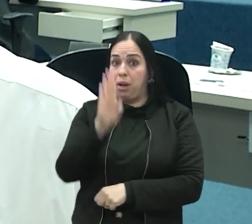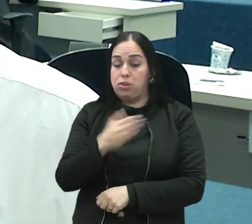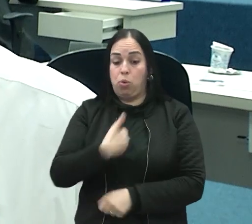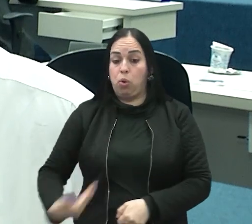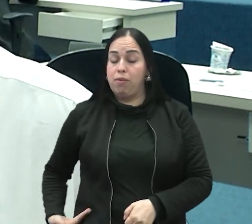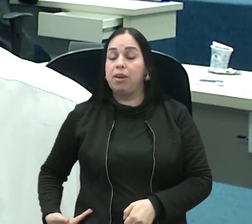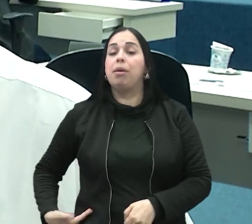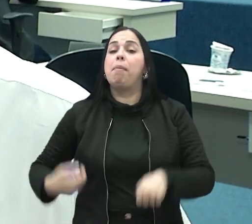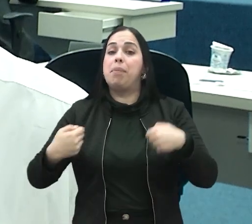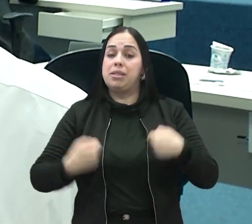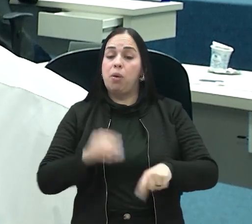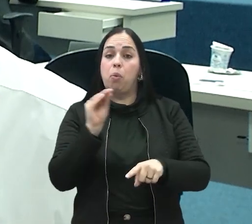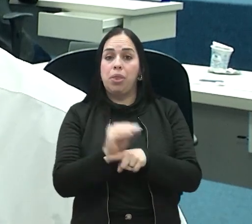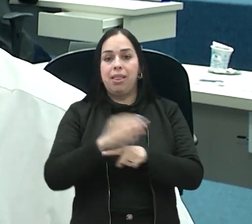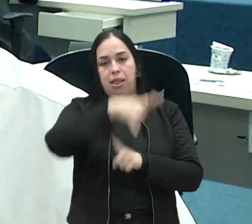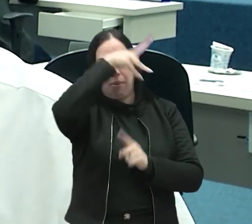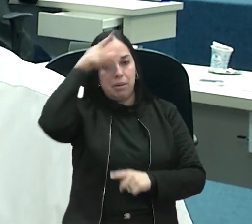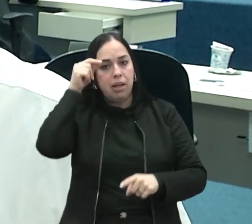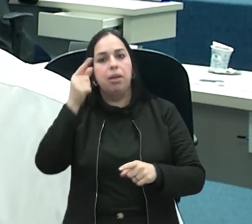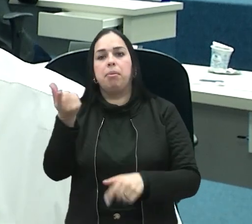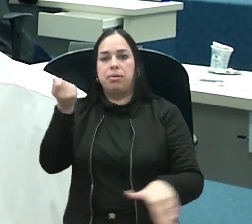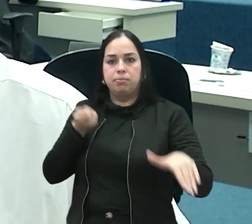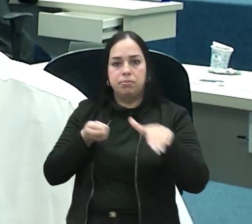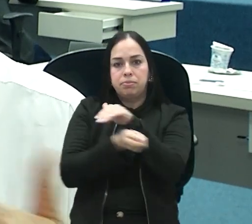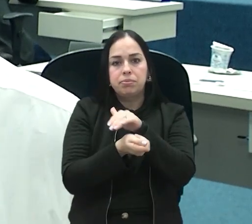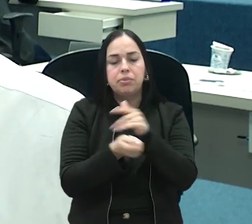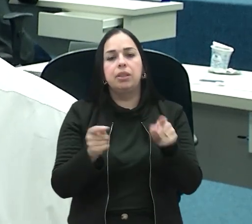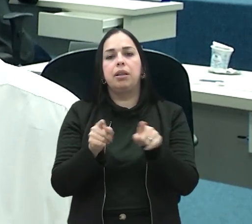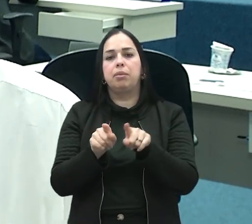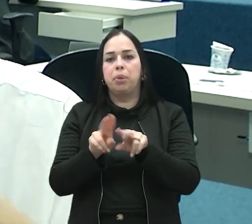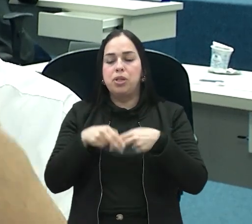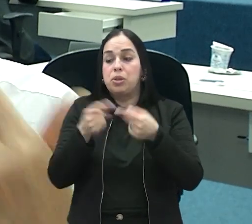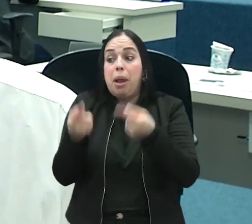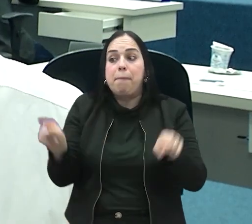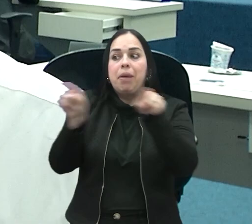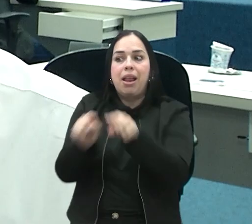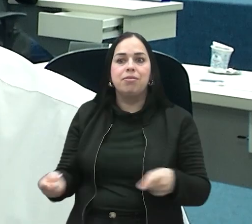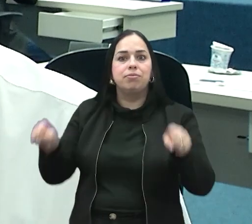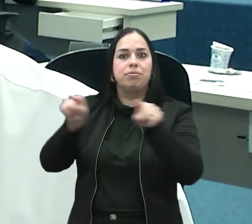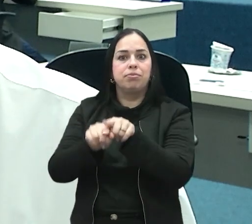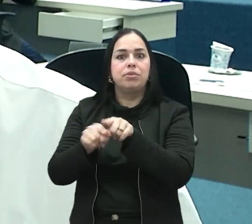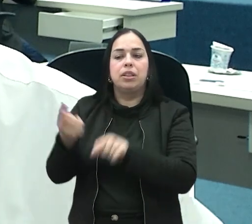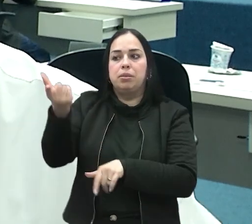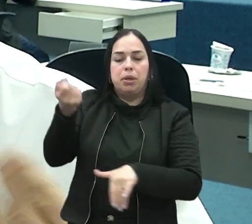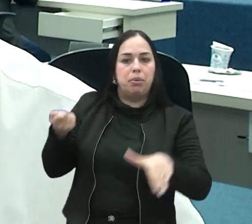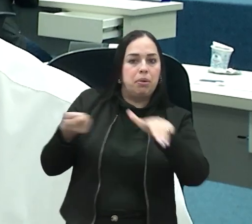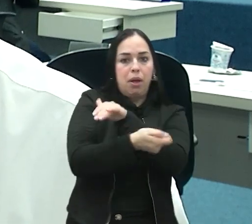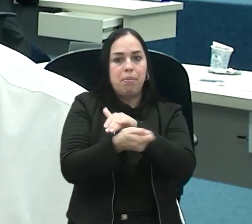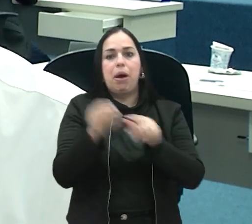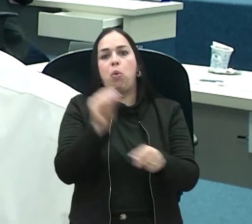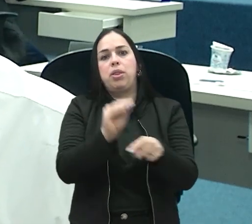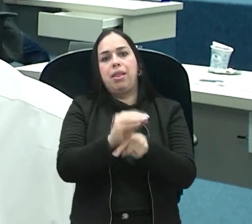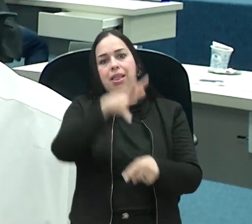a Amazônia, também precisa de recurso. E é importante que os convênios internacionais enviem